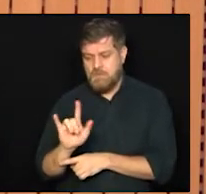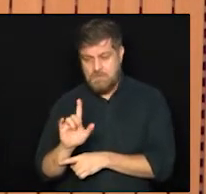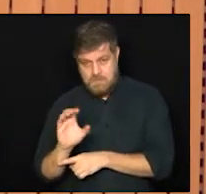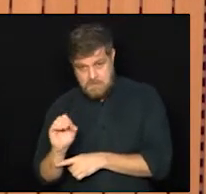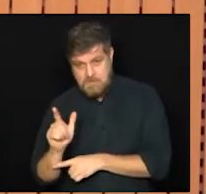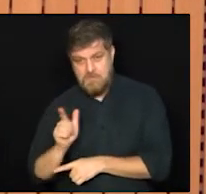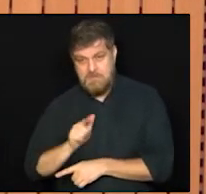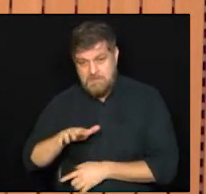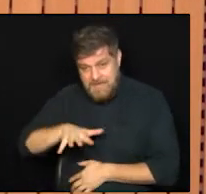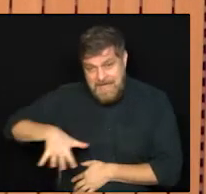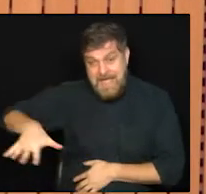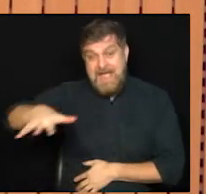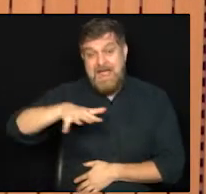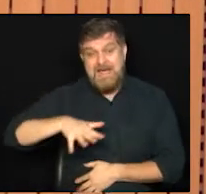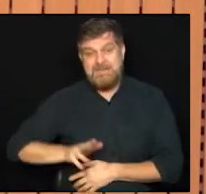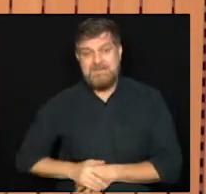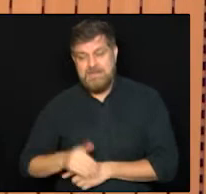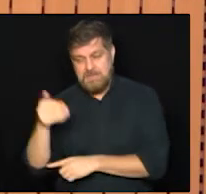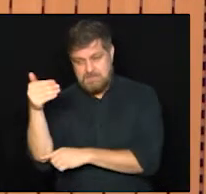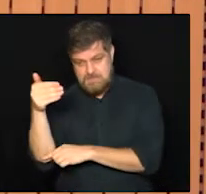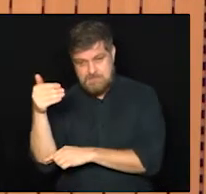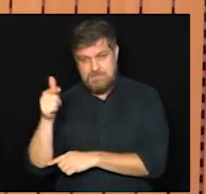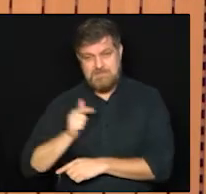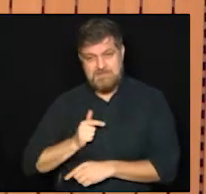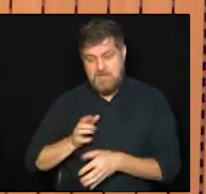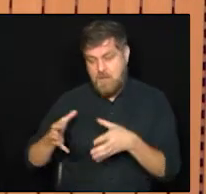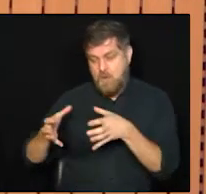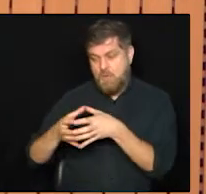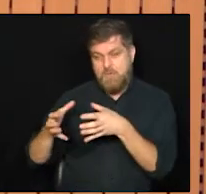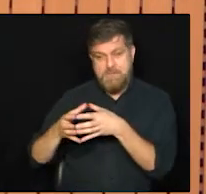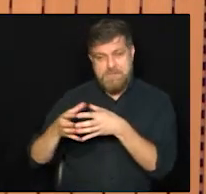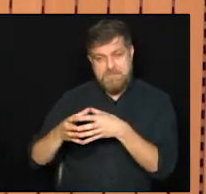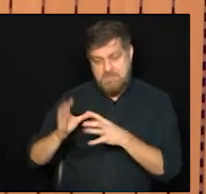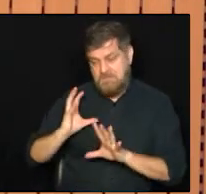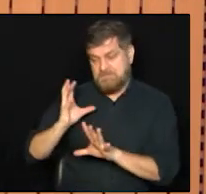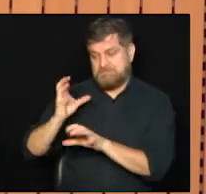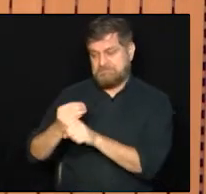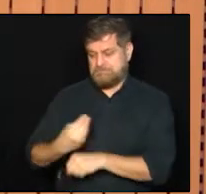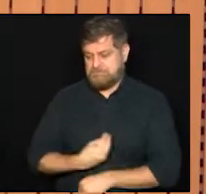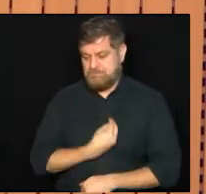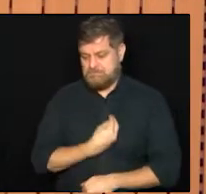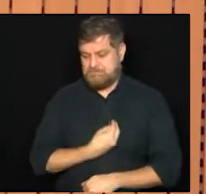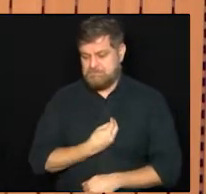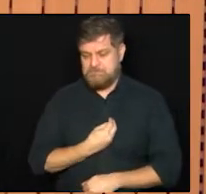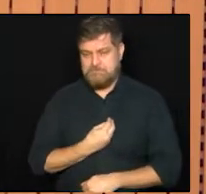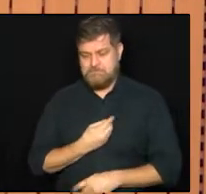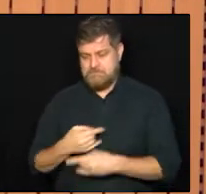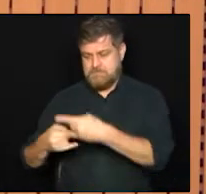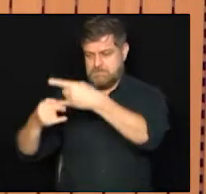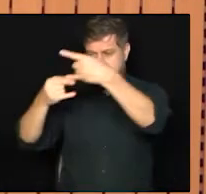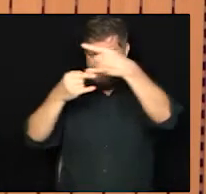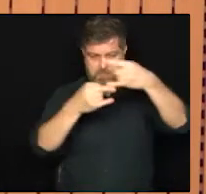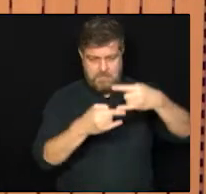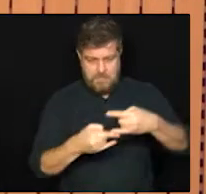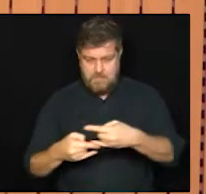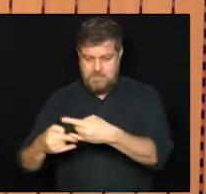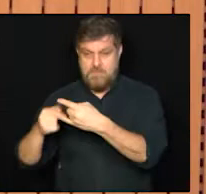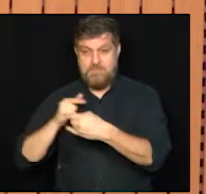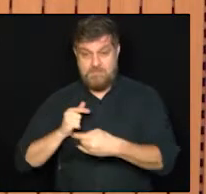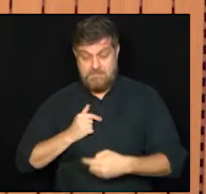Região Convention Bureau. Então, a equipe toda aí presente, isso é muito bom. E para dar o início aí já